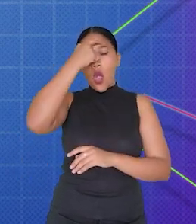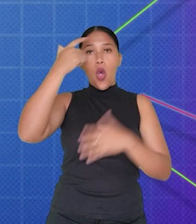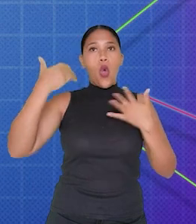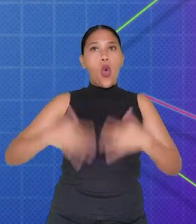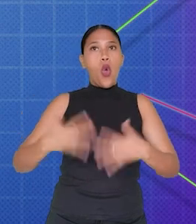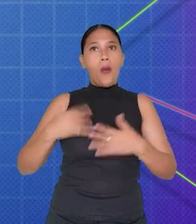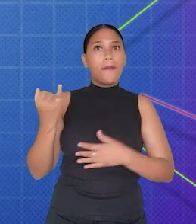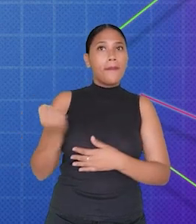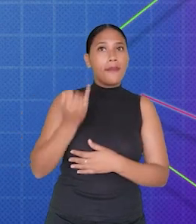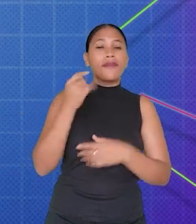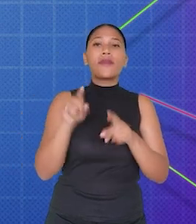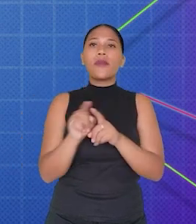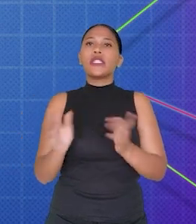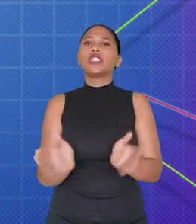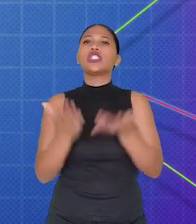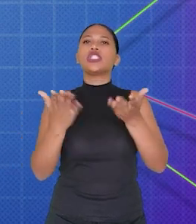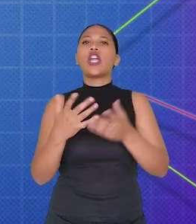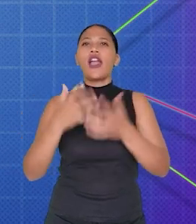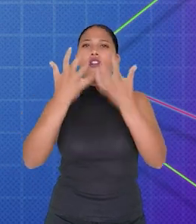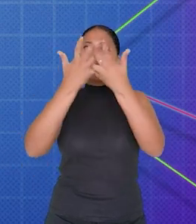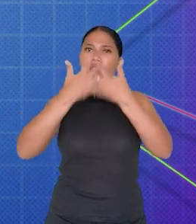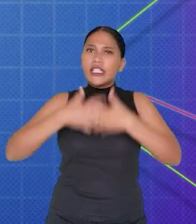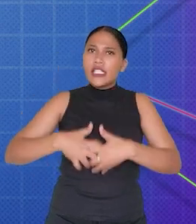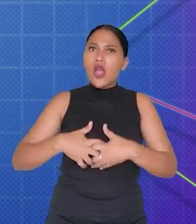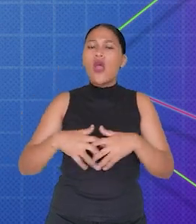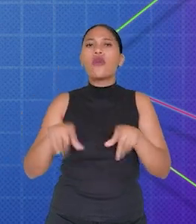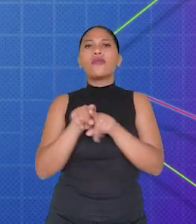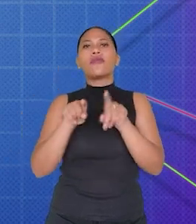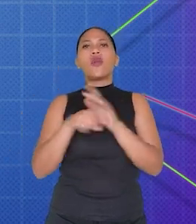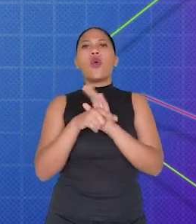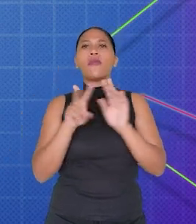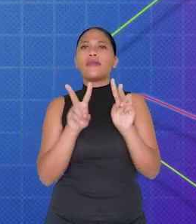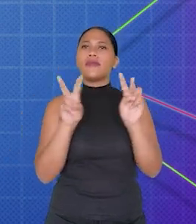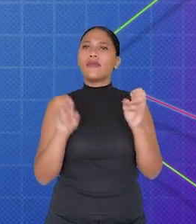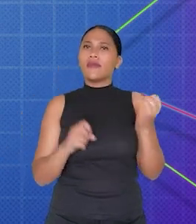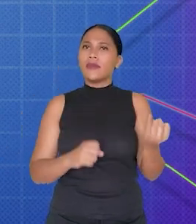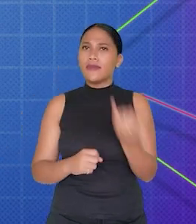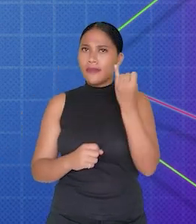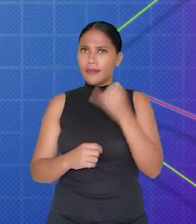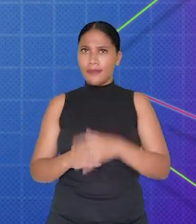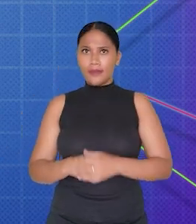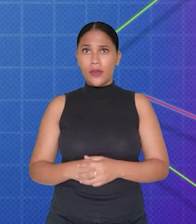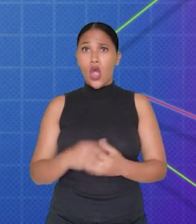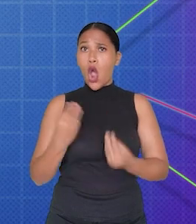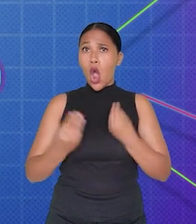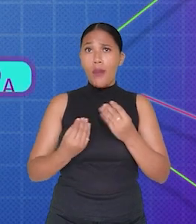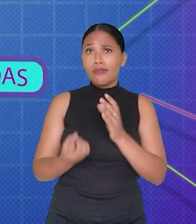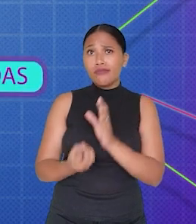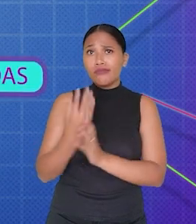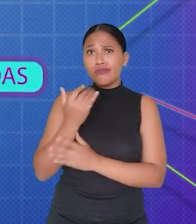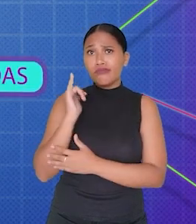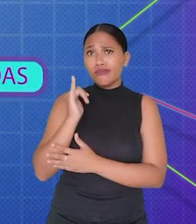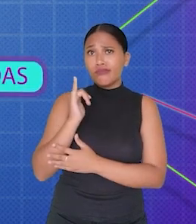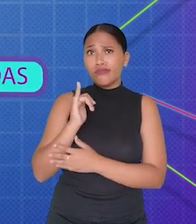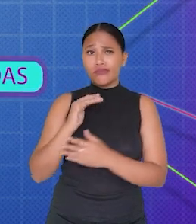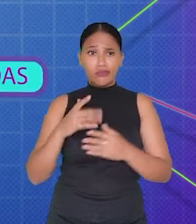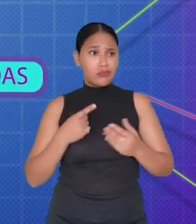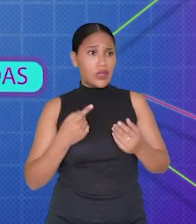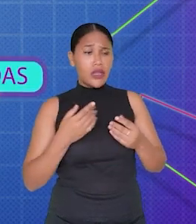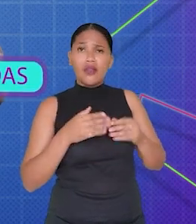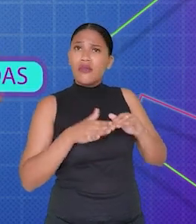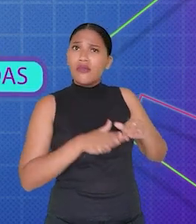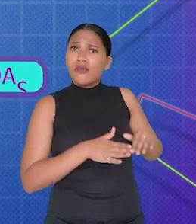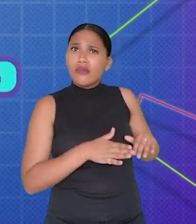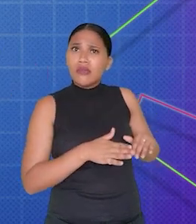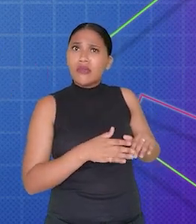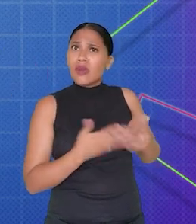questões importantes e estimular a reflexão e a discussão sobre temas significativos. Como criar uma narrativa invisibilizada?